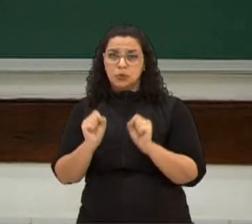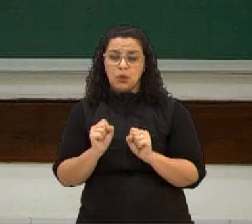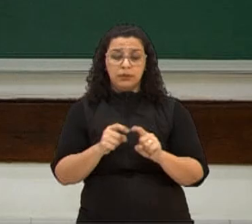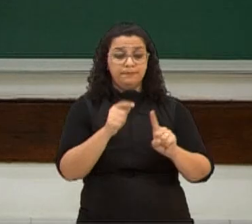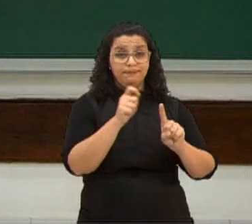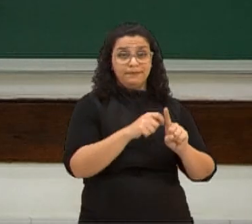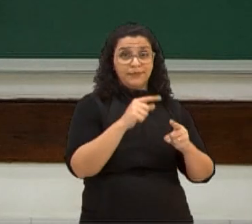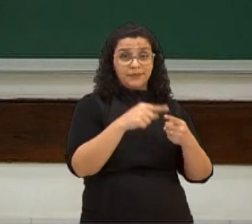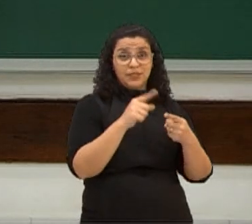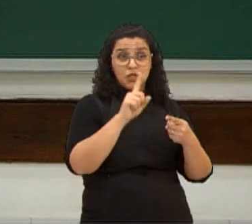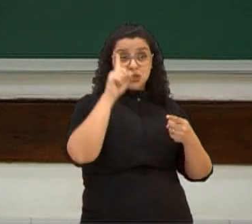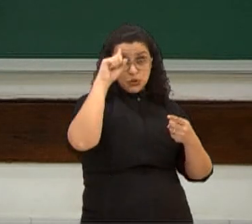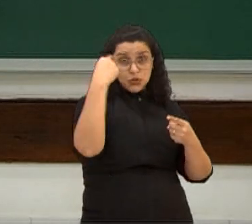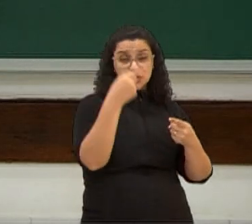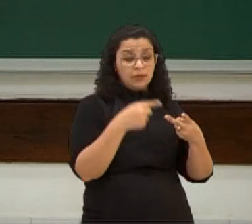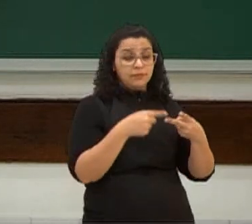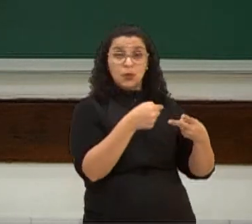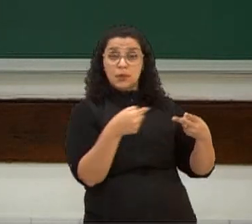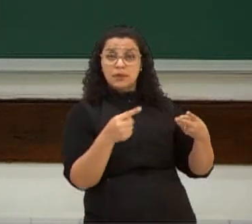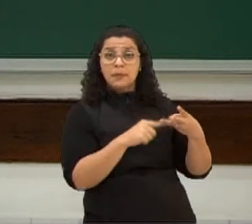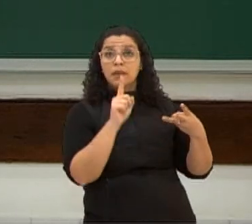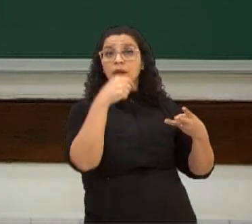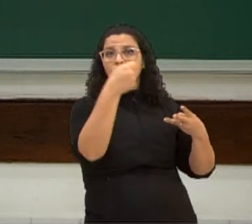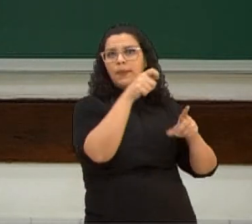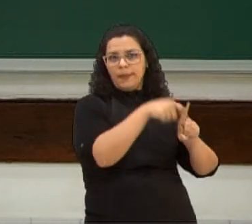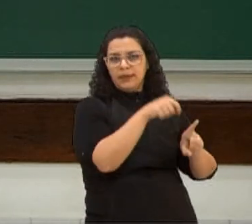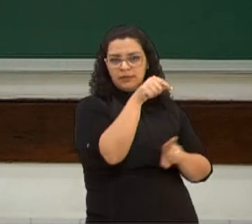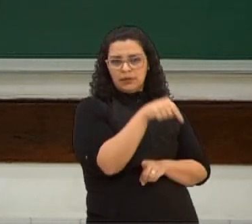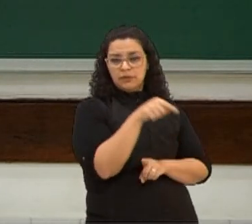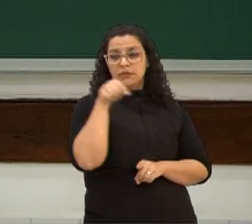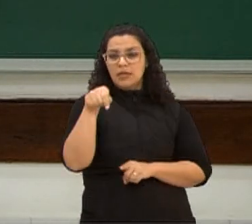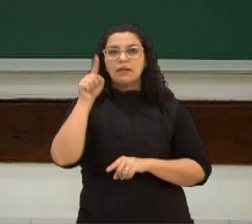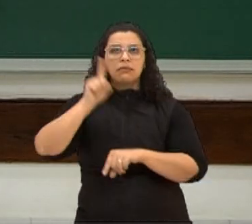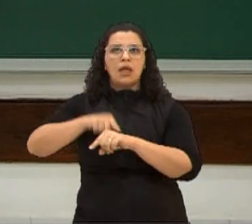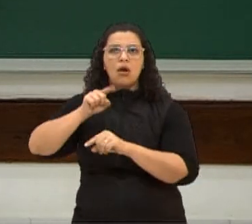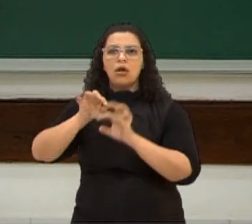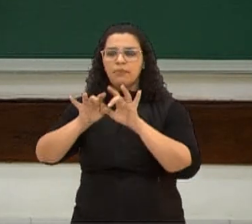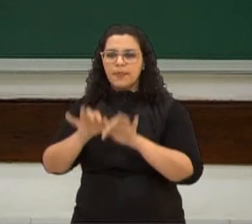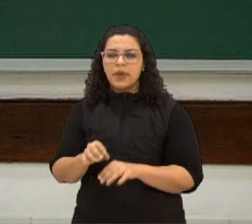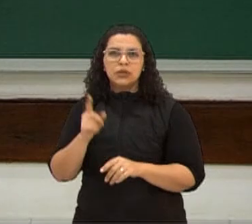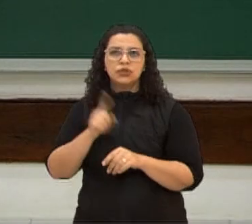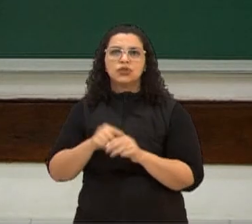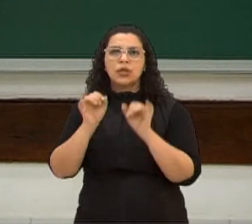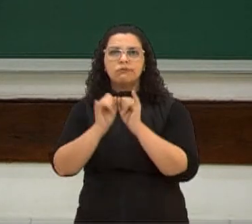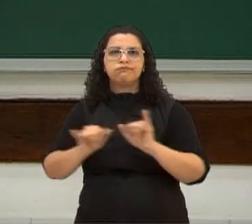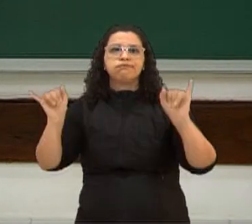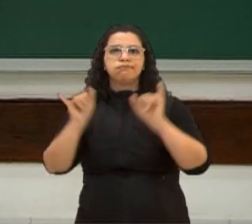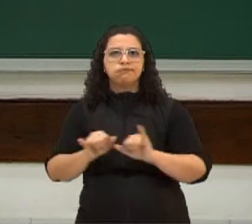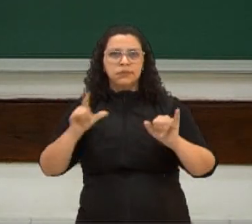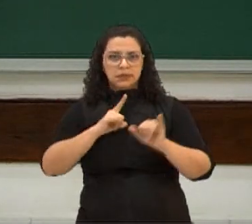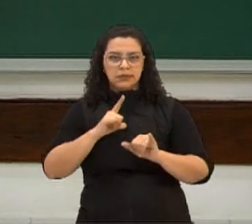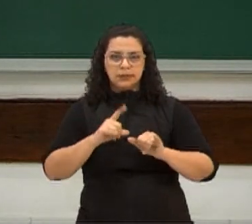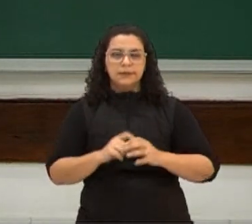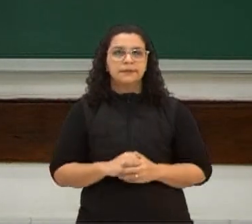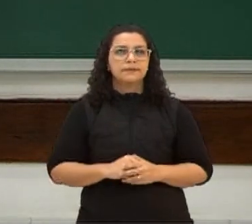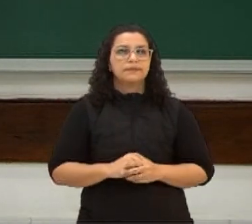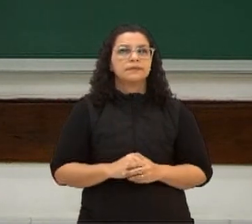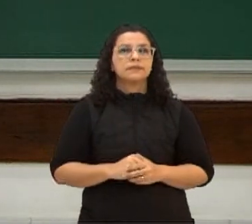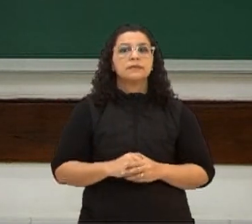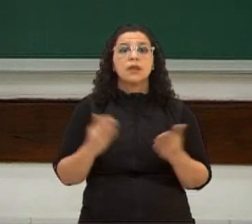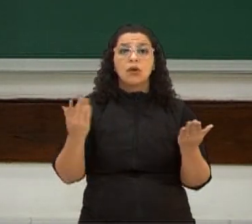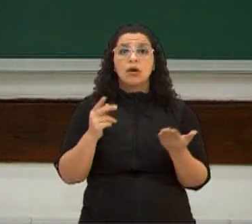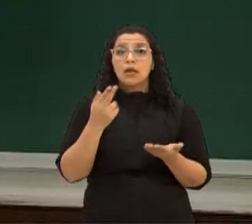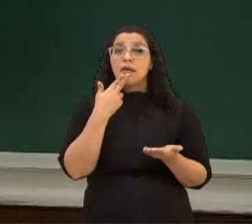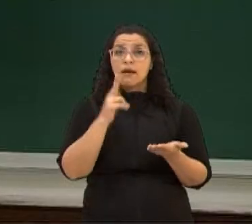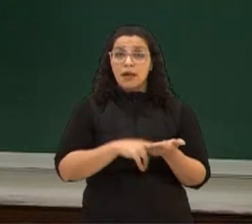dia, a próxima semana ou mesmo o próximo mês. Vai demorar muito ali do veículo de informação. E a carta